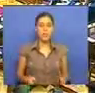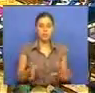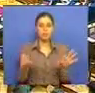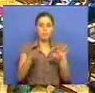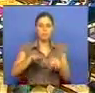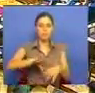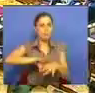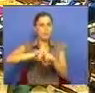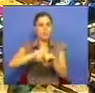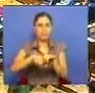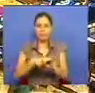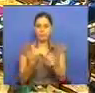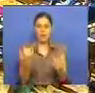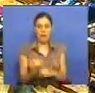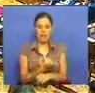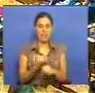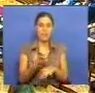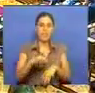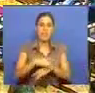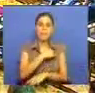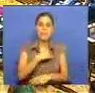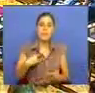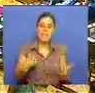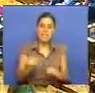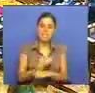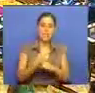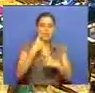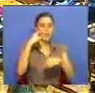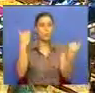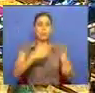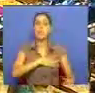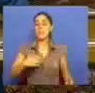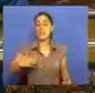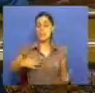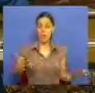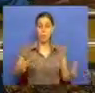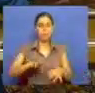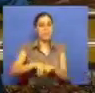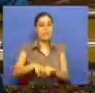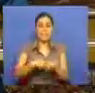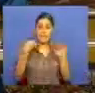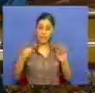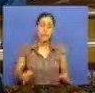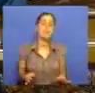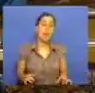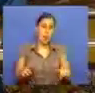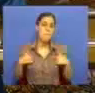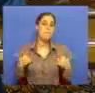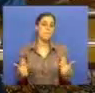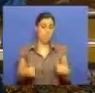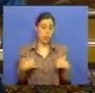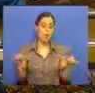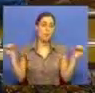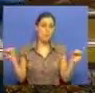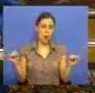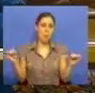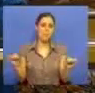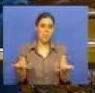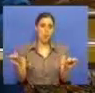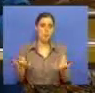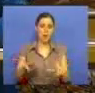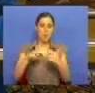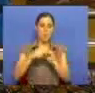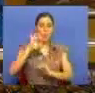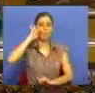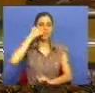respeita à degradação do exercício da atividade médica nos serviços públicos de saúde, degradação que ela própria veio agravar o problema